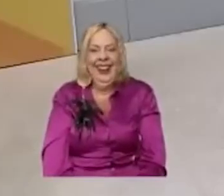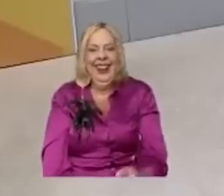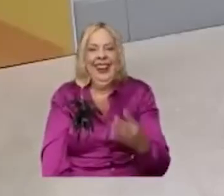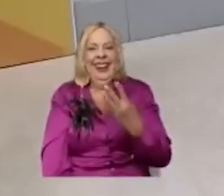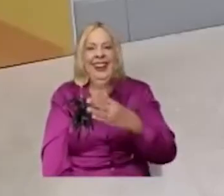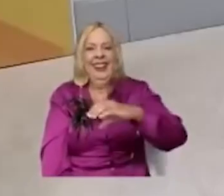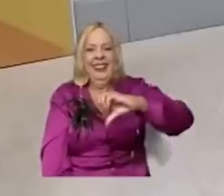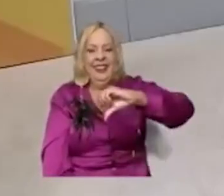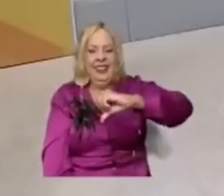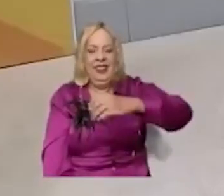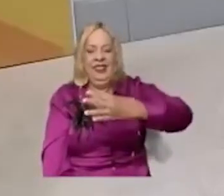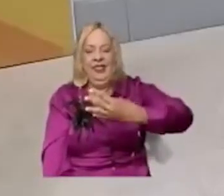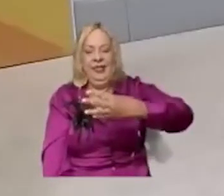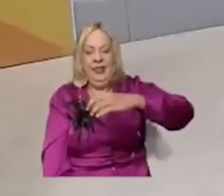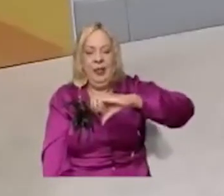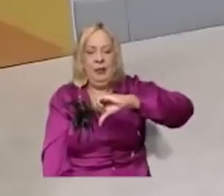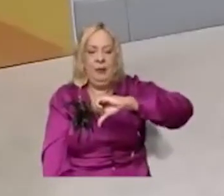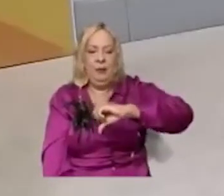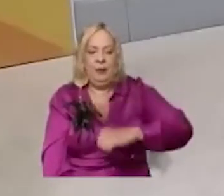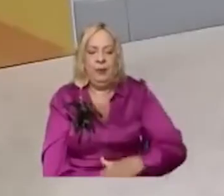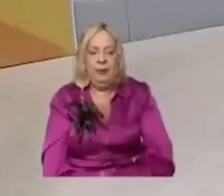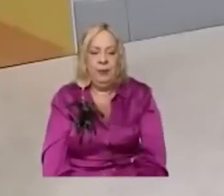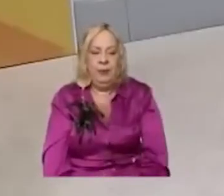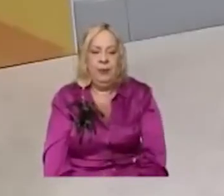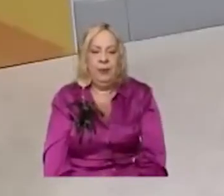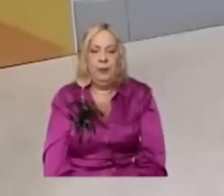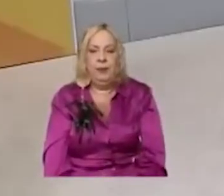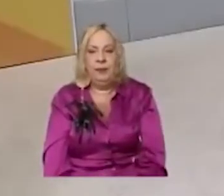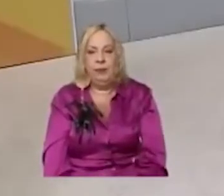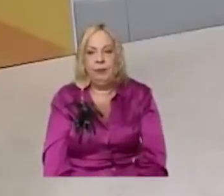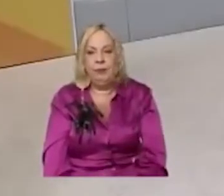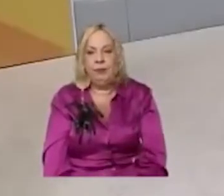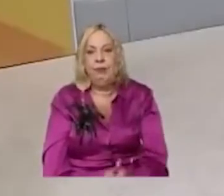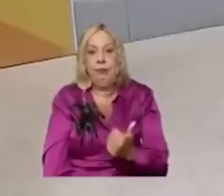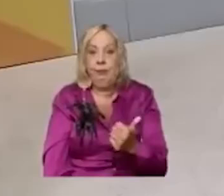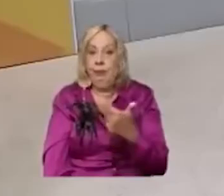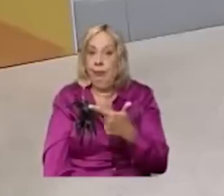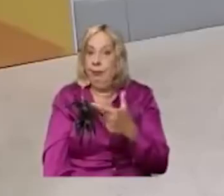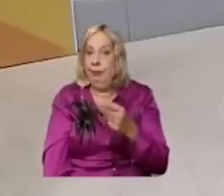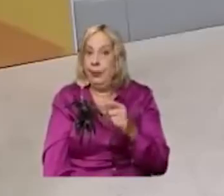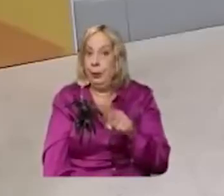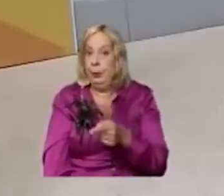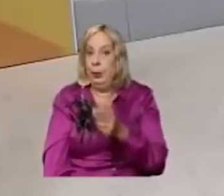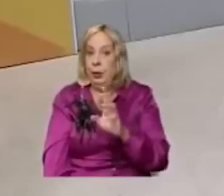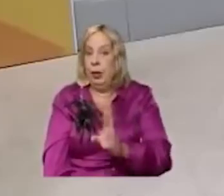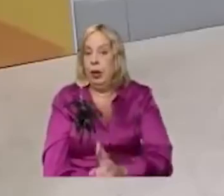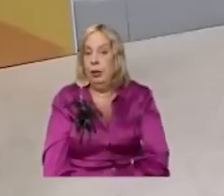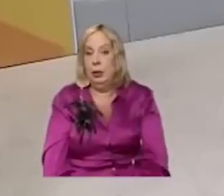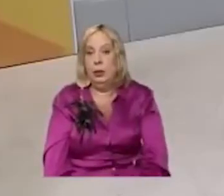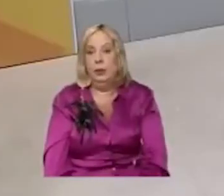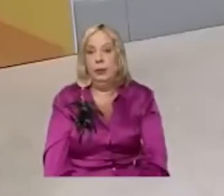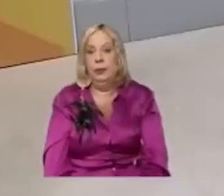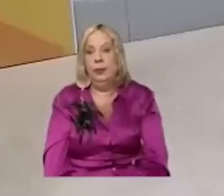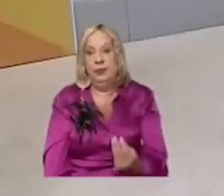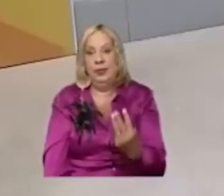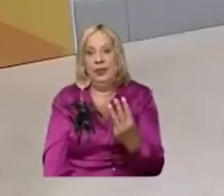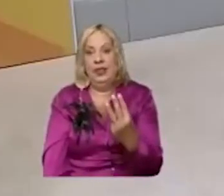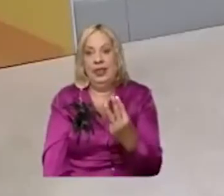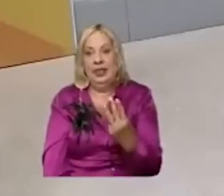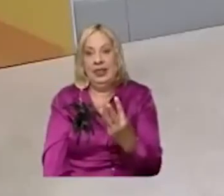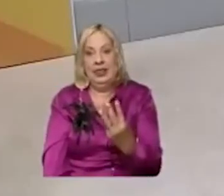agora 49. São 120 mil reais na premiação. Marque agora número